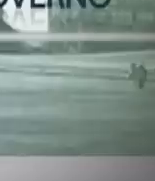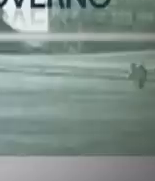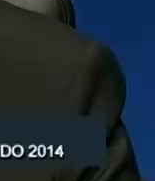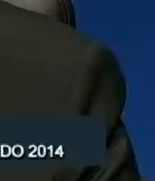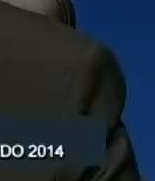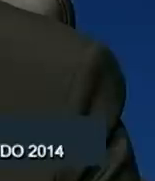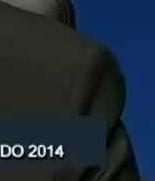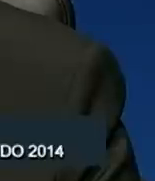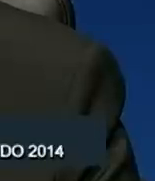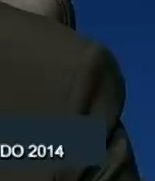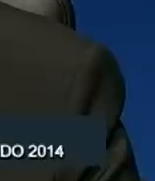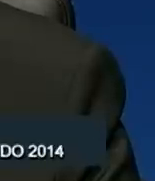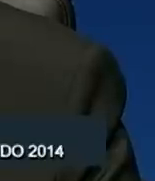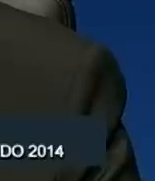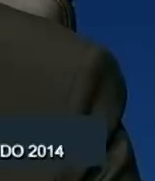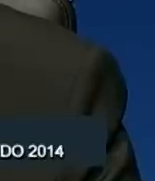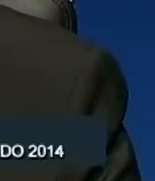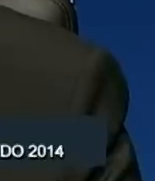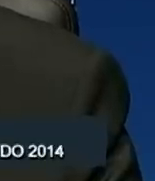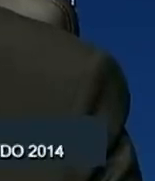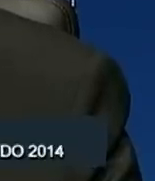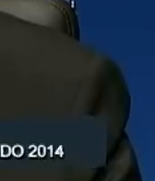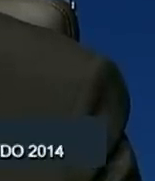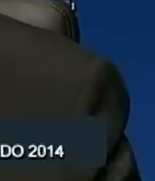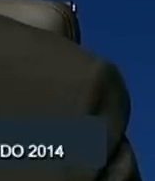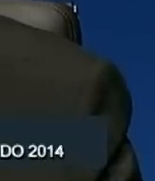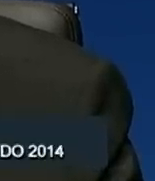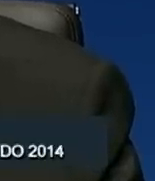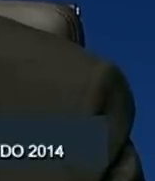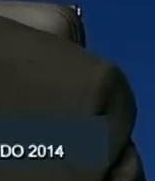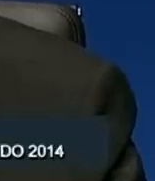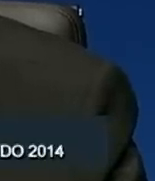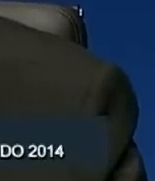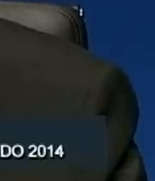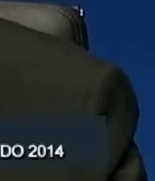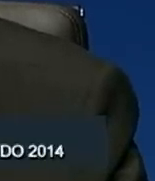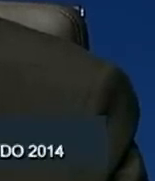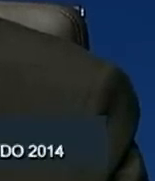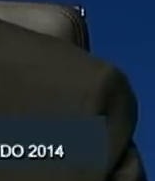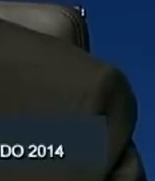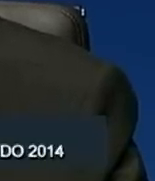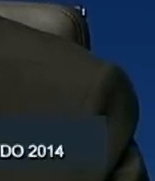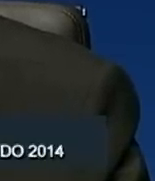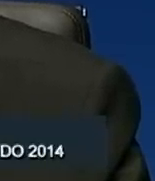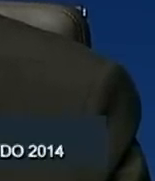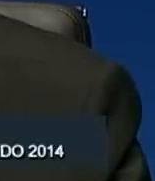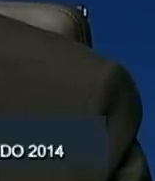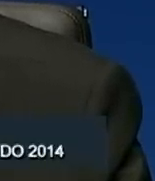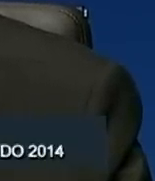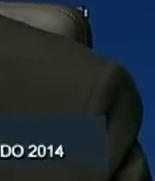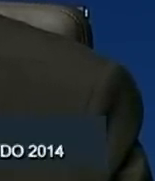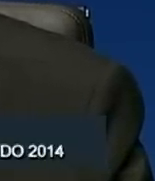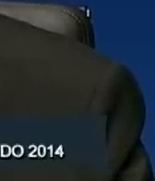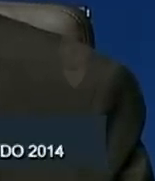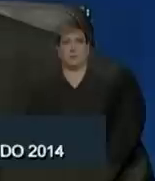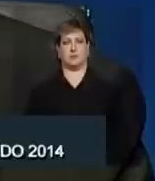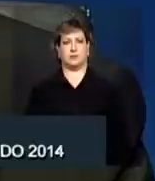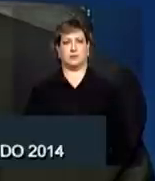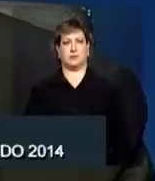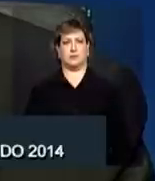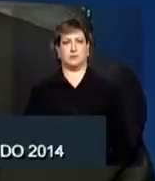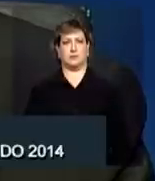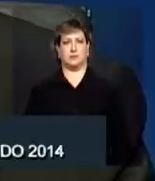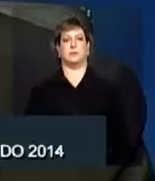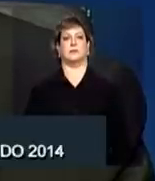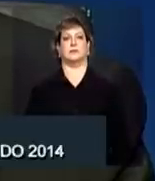Veja como foi. Reunião muito construtiva e vitoriosa, que as